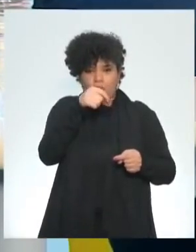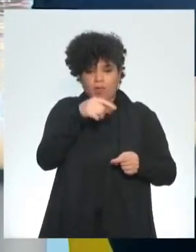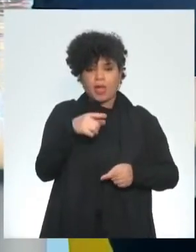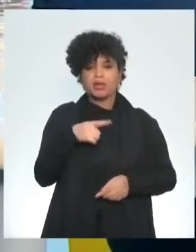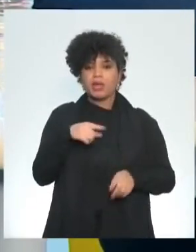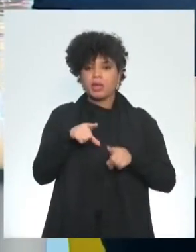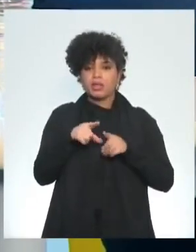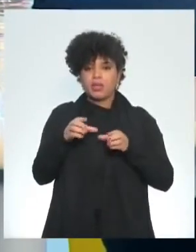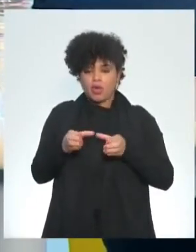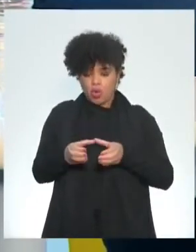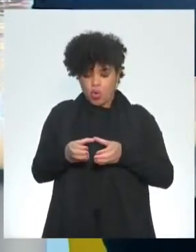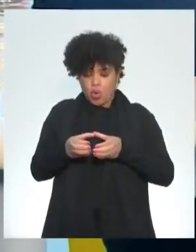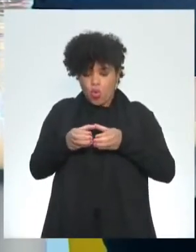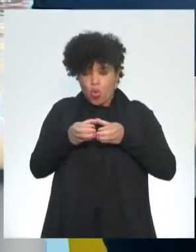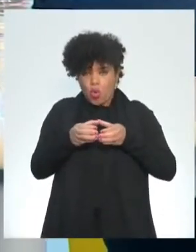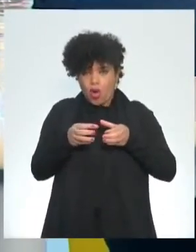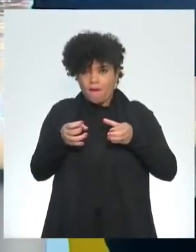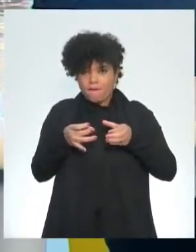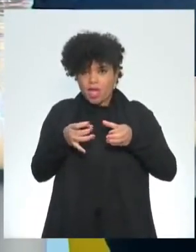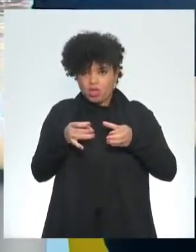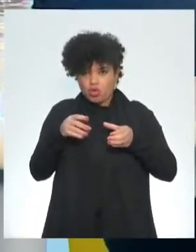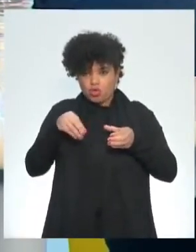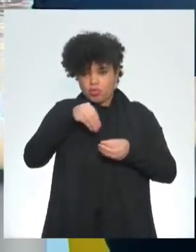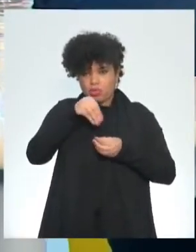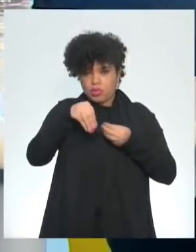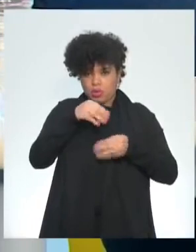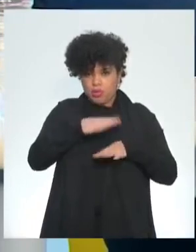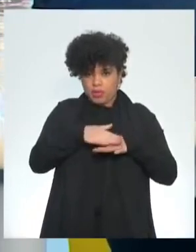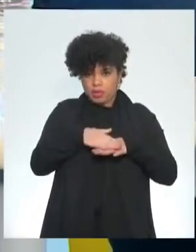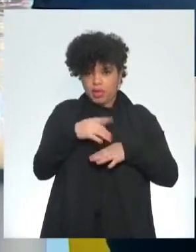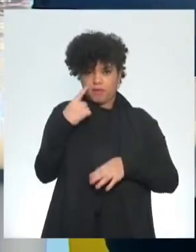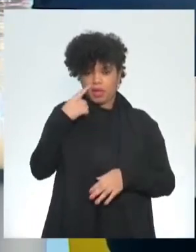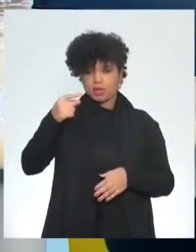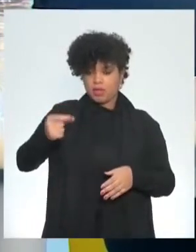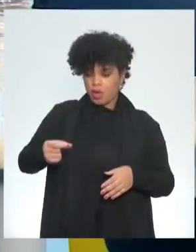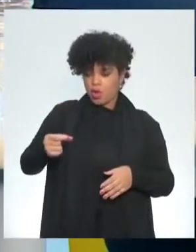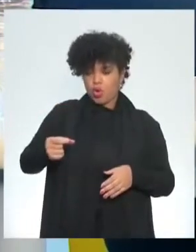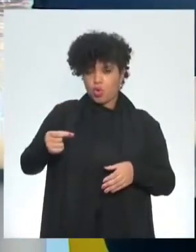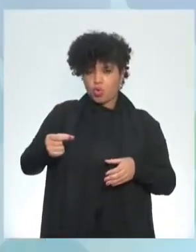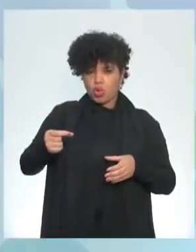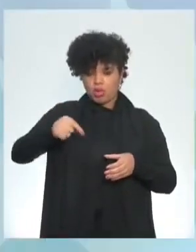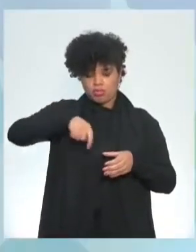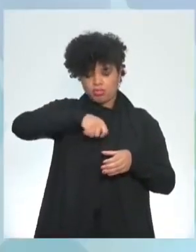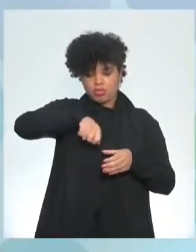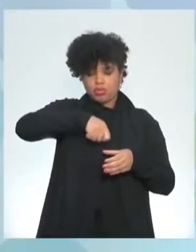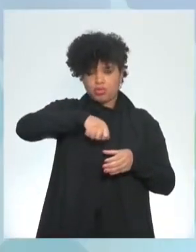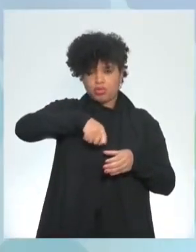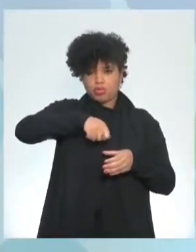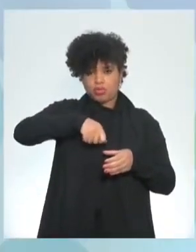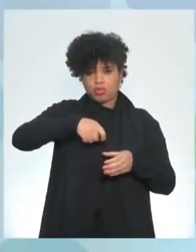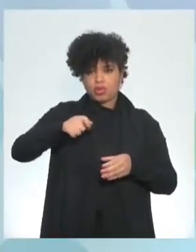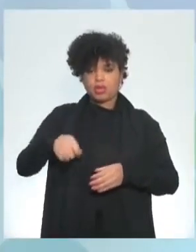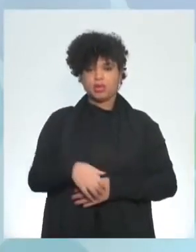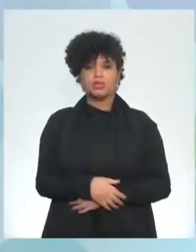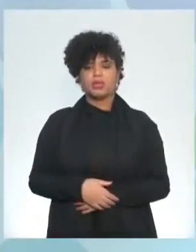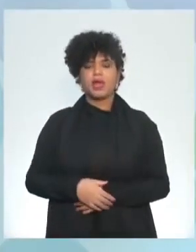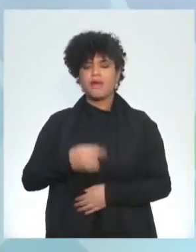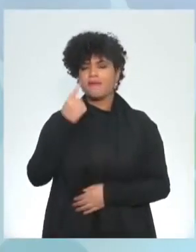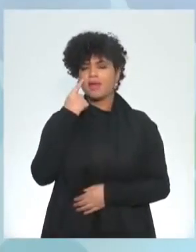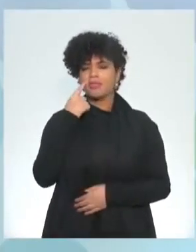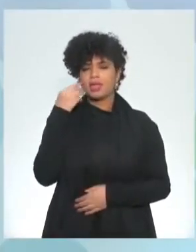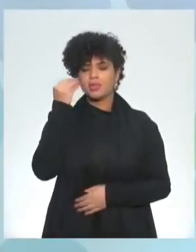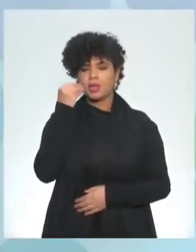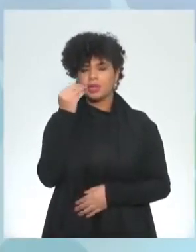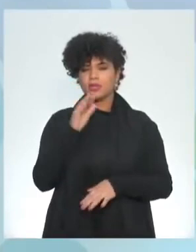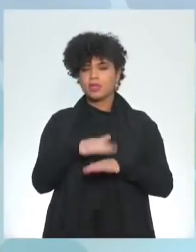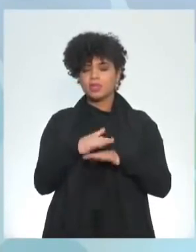de ensaio e a colher de chá. Aqui, no caso, a gente também tem uma colherzinha aqui. O experimento que a